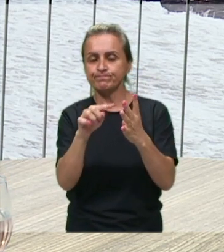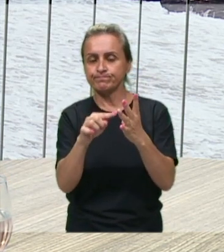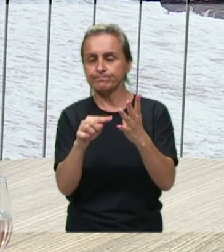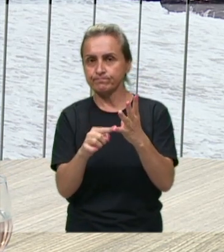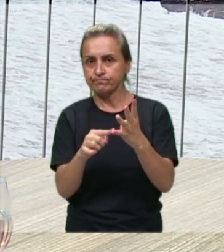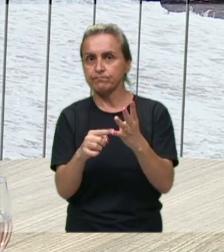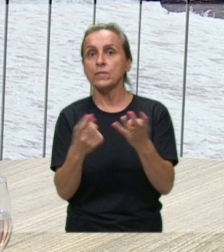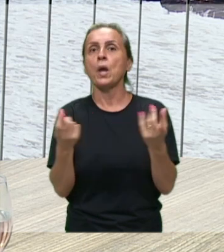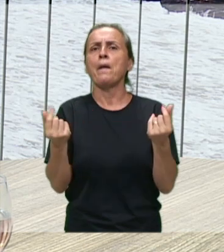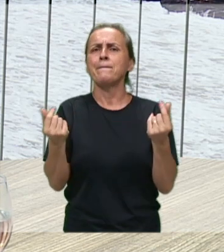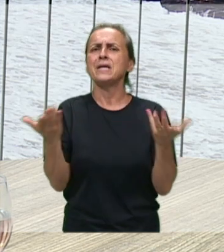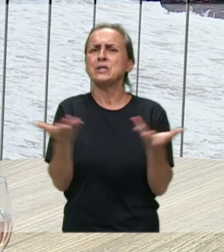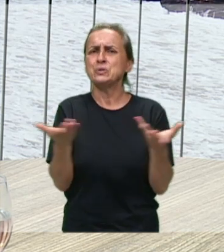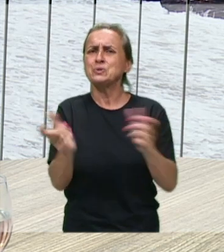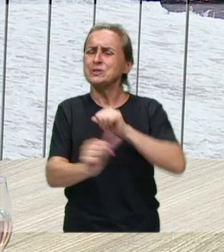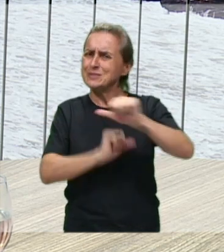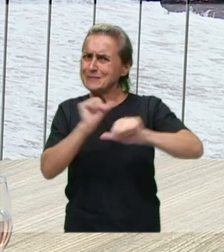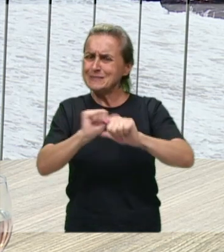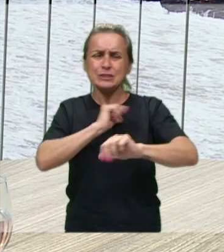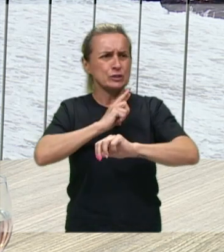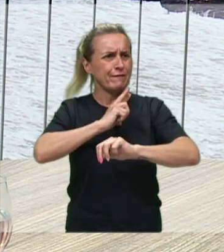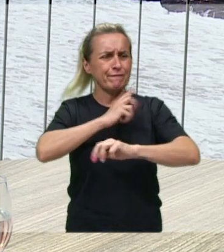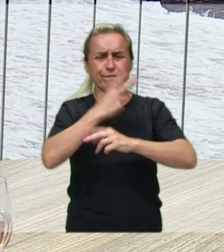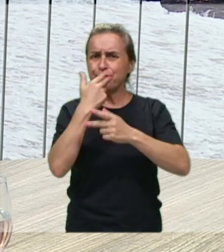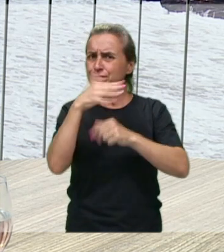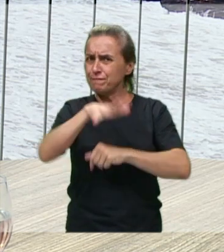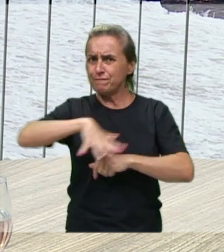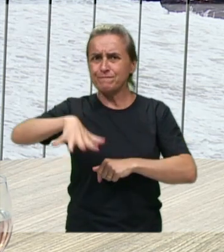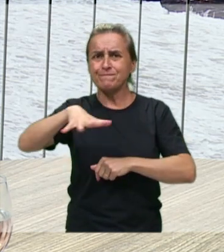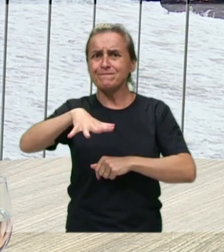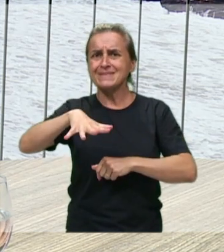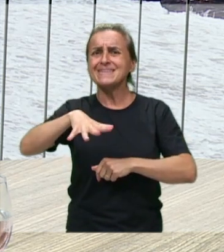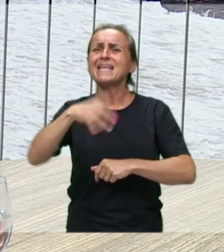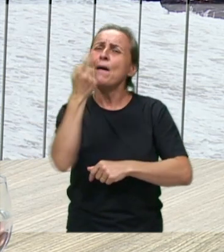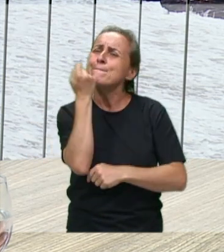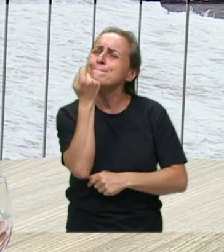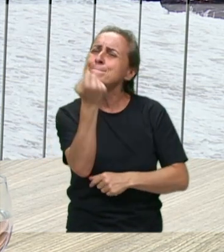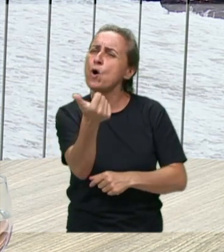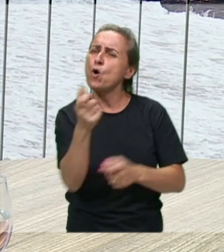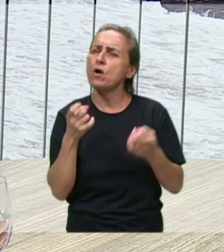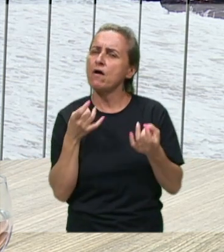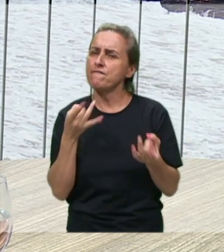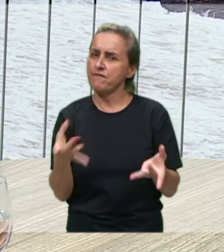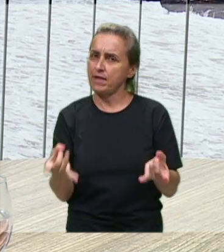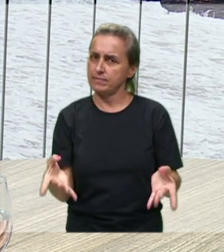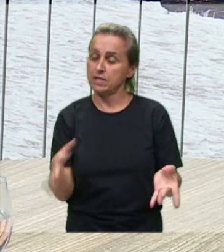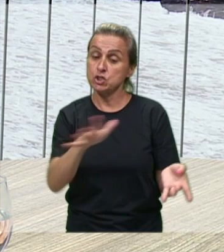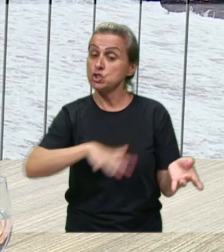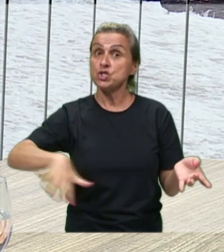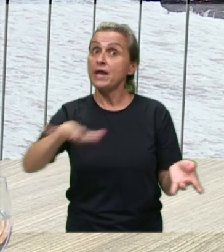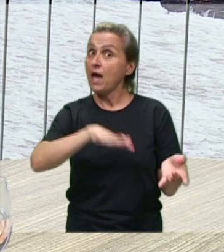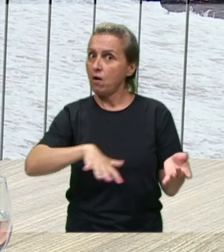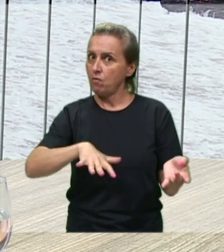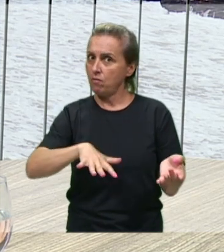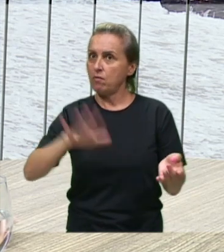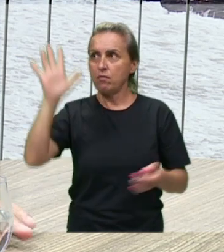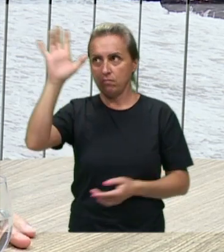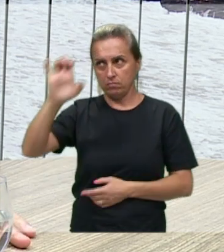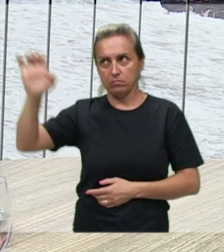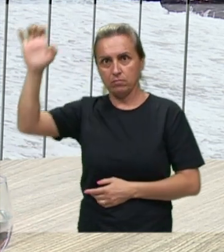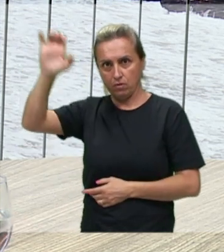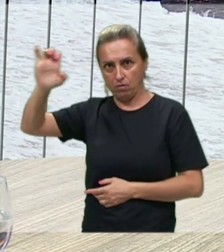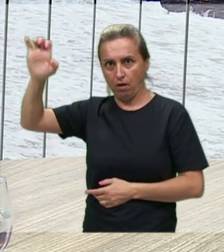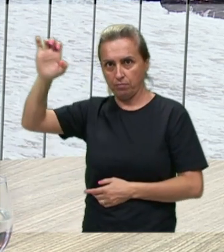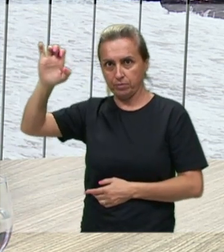né? No próprio bovino, que não está tendo muita saída de mercado, como o mercado europeu. O que está